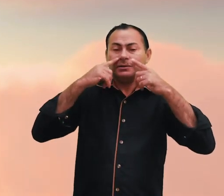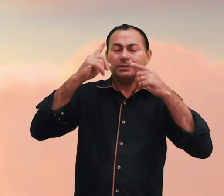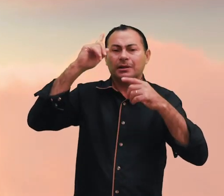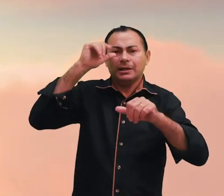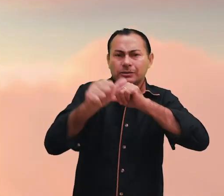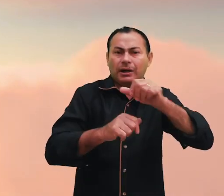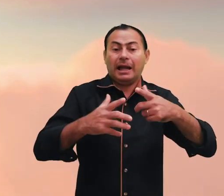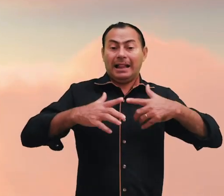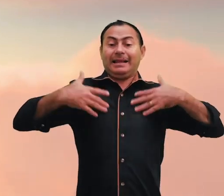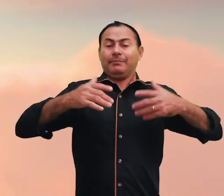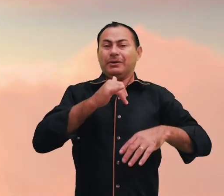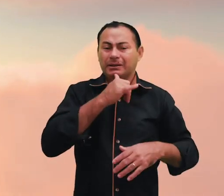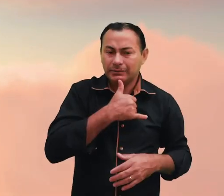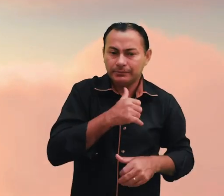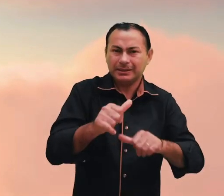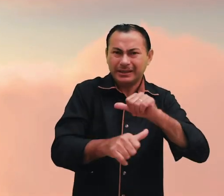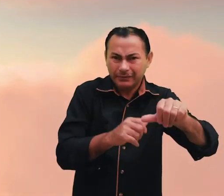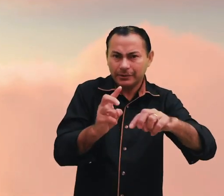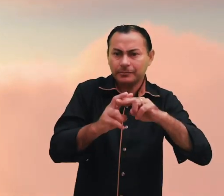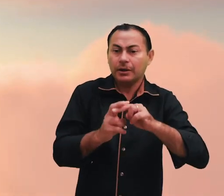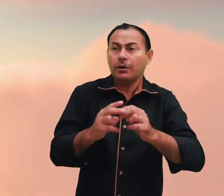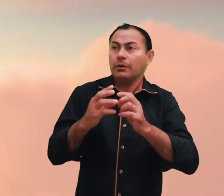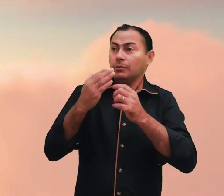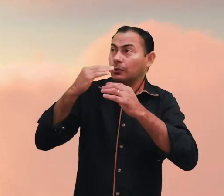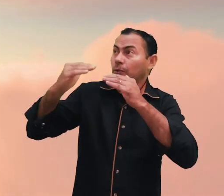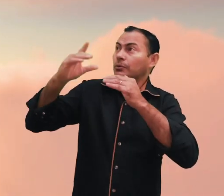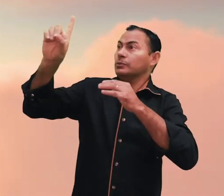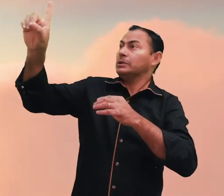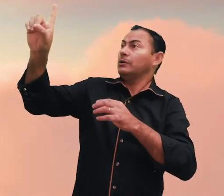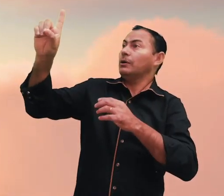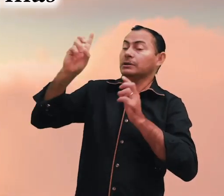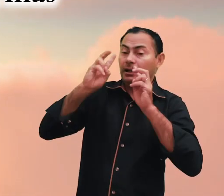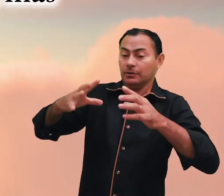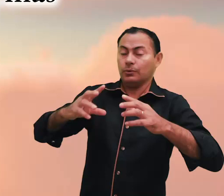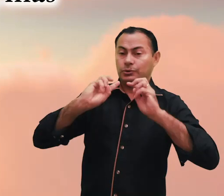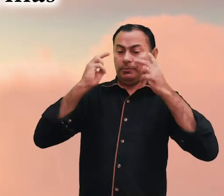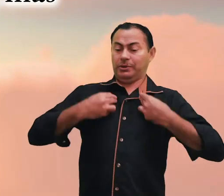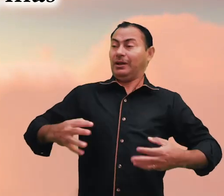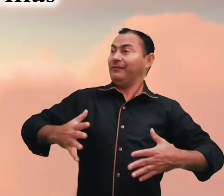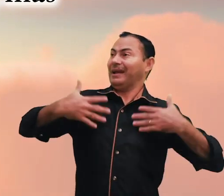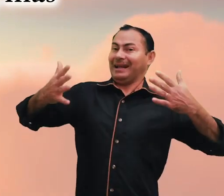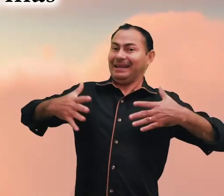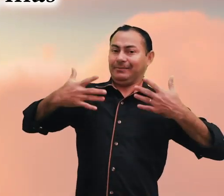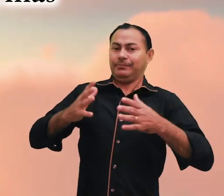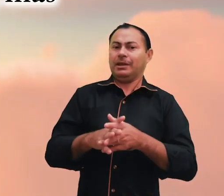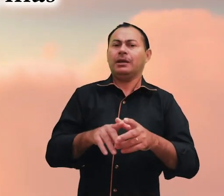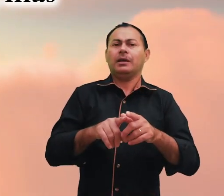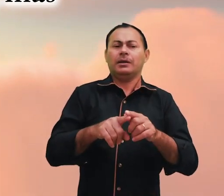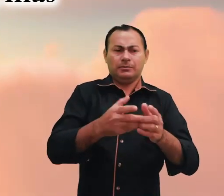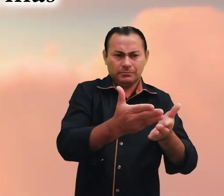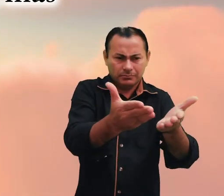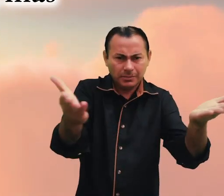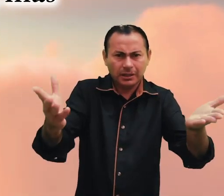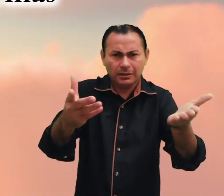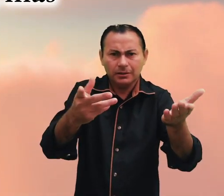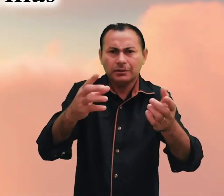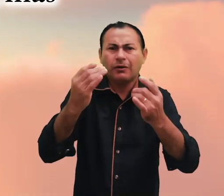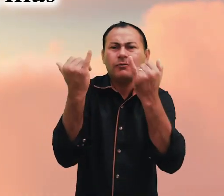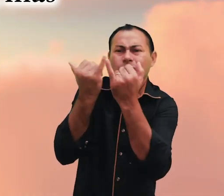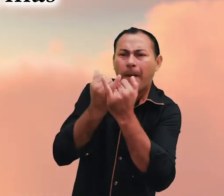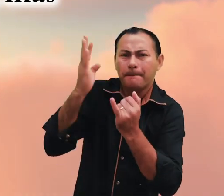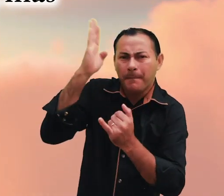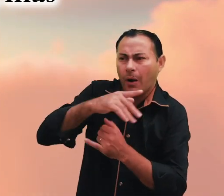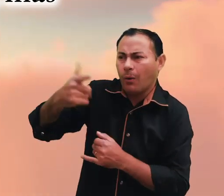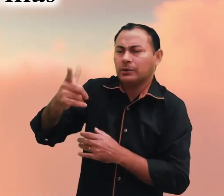por tristeza. Humilhem-se diante do Senhor e Ele os exaltará. Irmãos, não falem mal uns dos